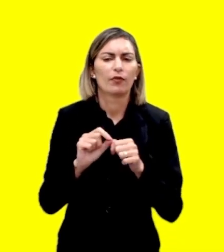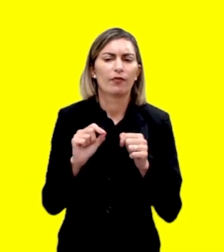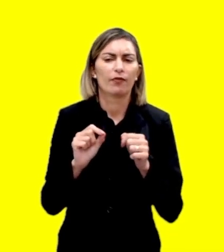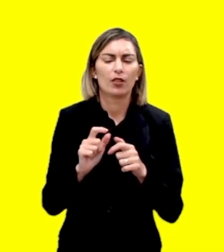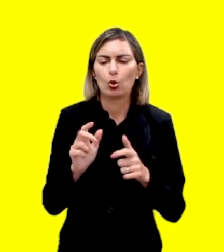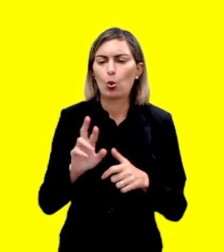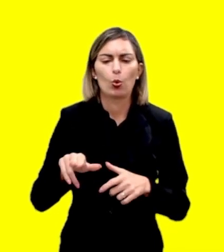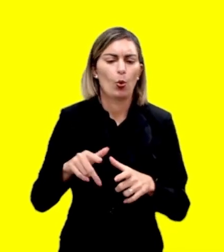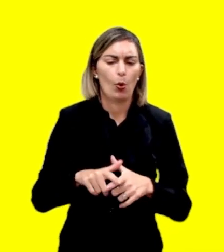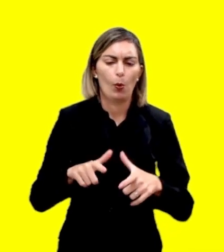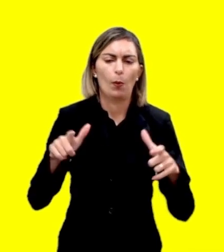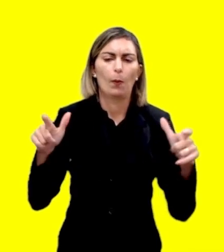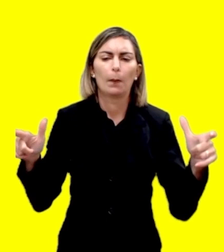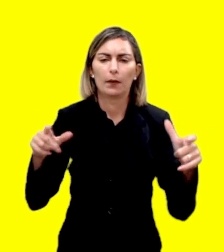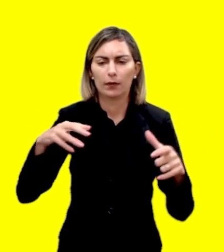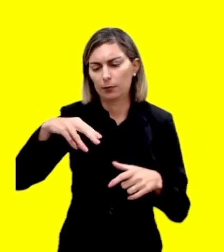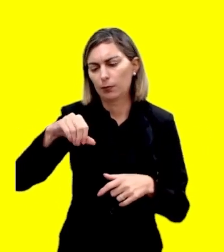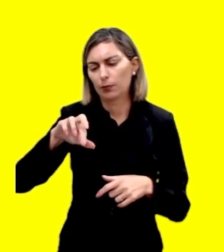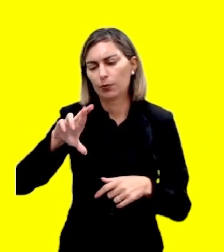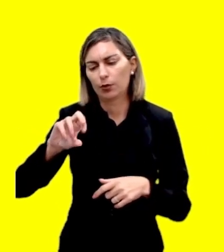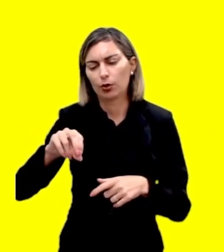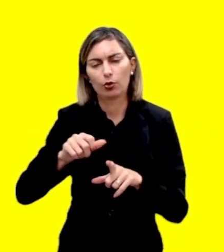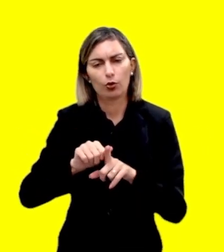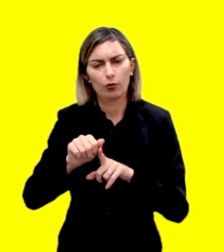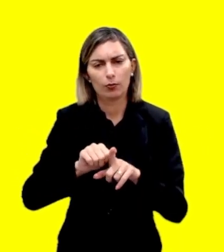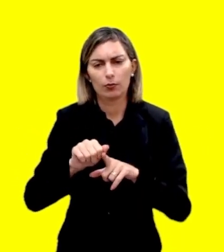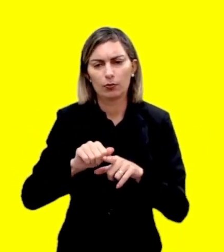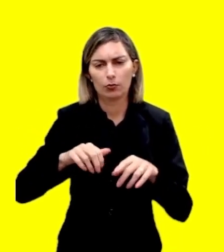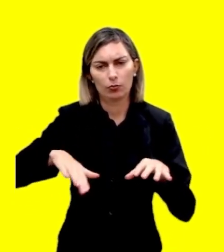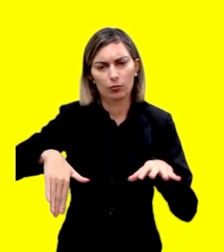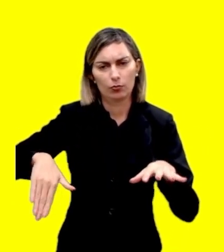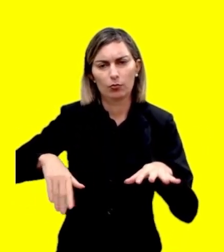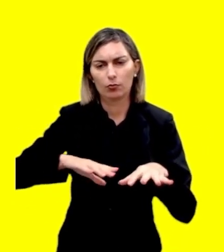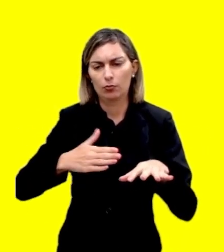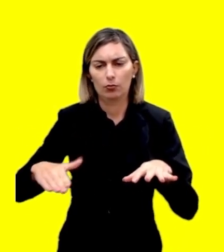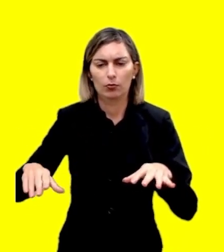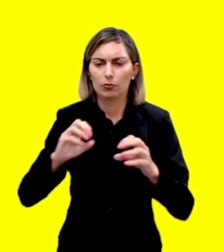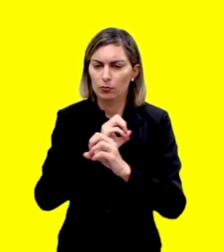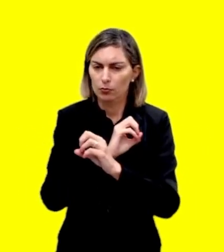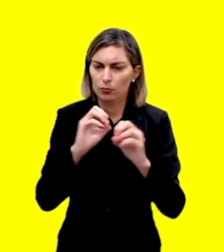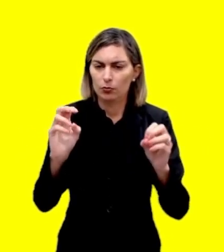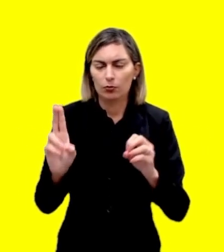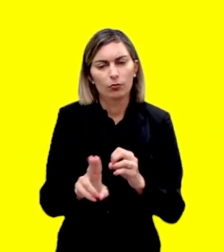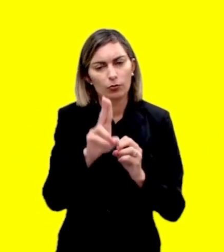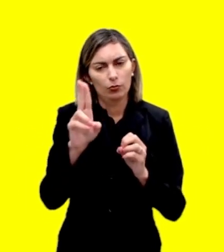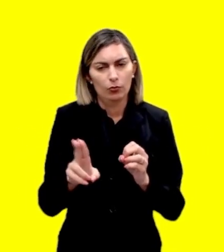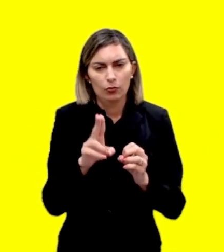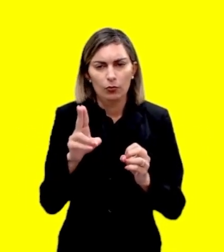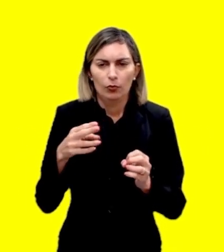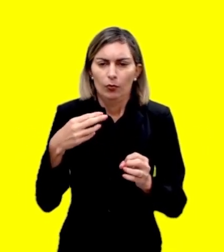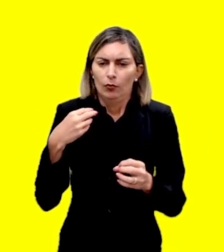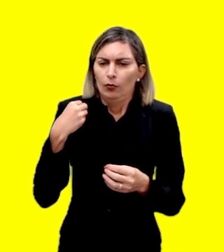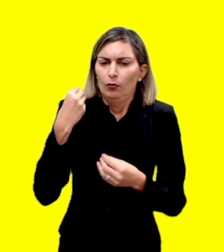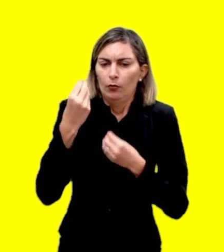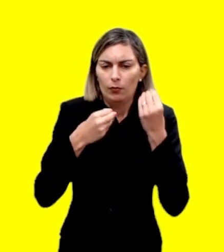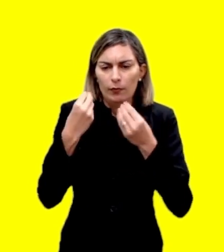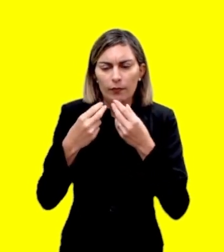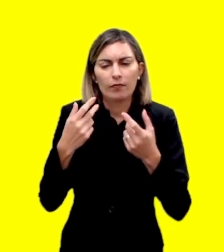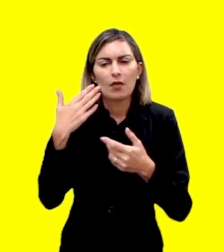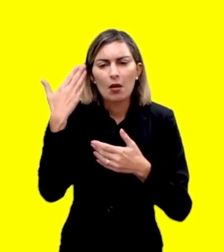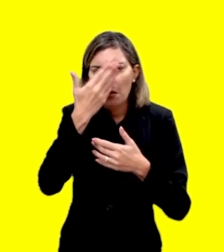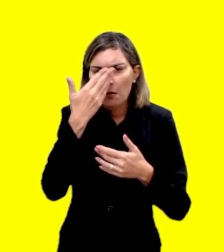a quantidade de microplásticos nos oceanos? Zere o consumo de cosmético com